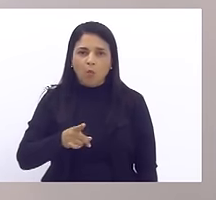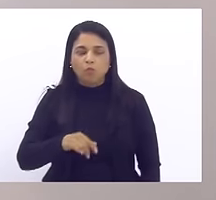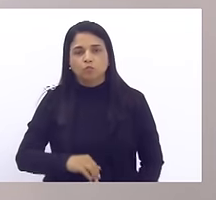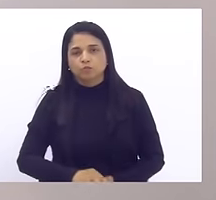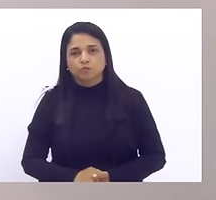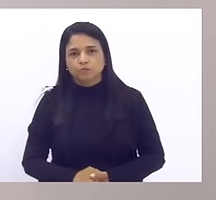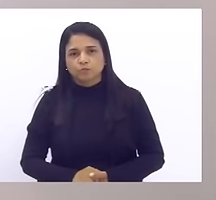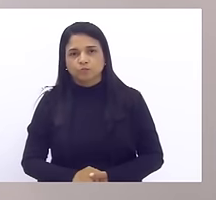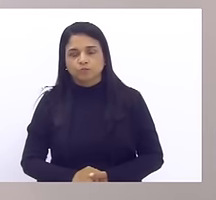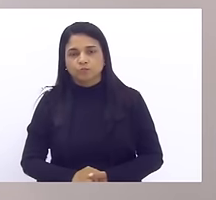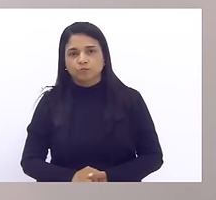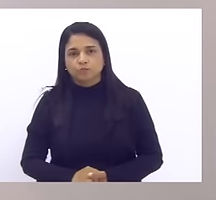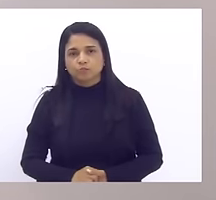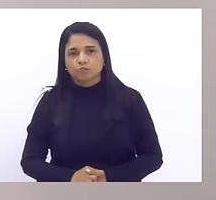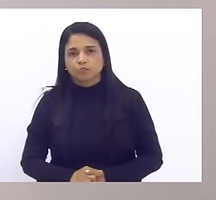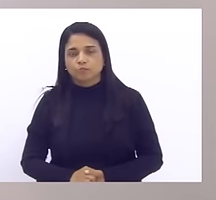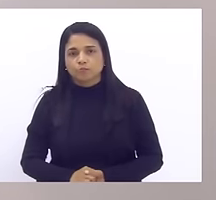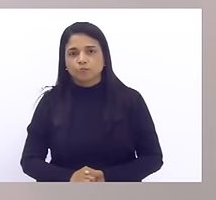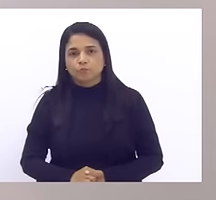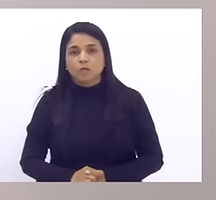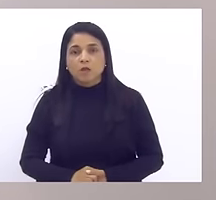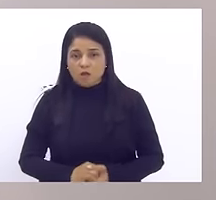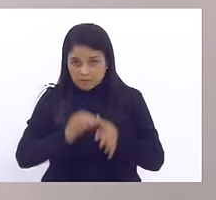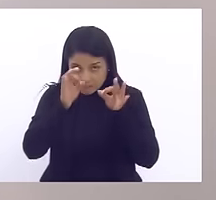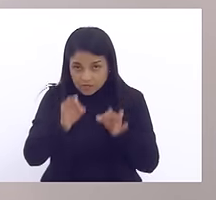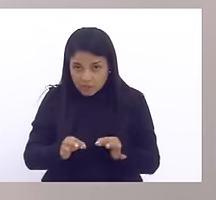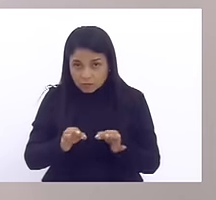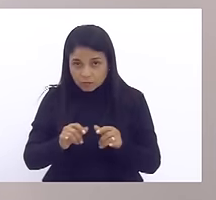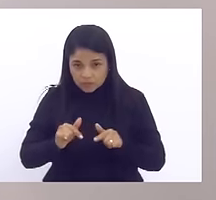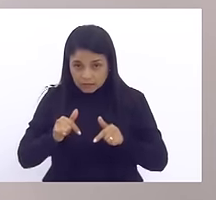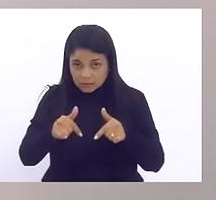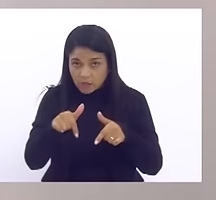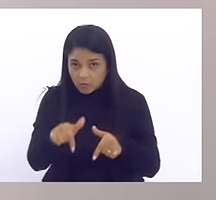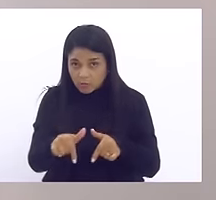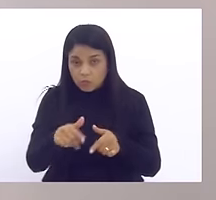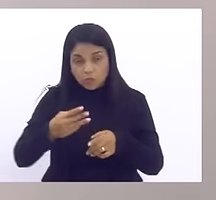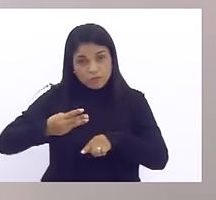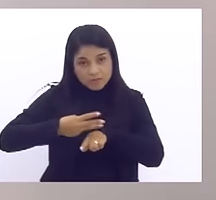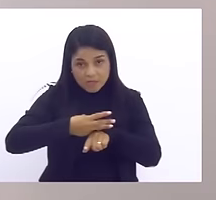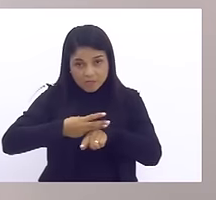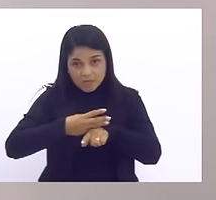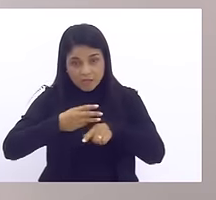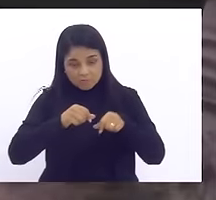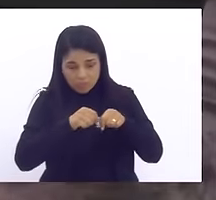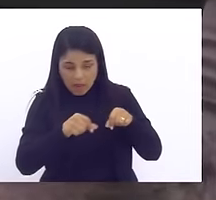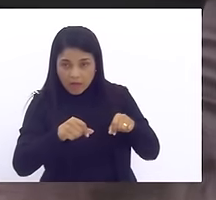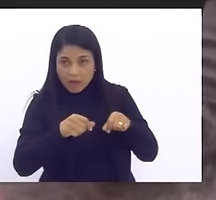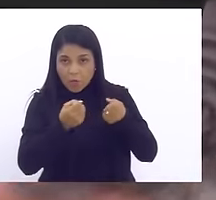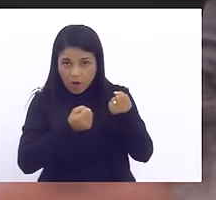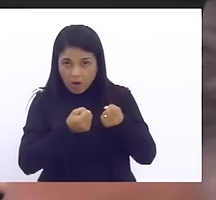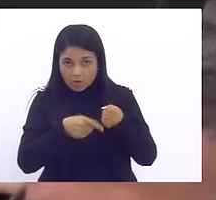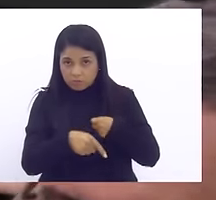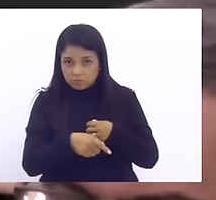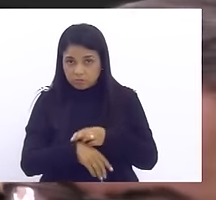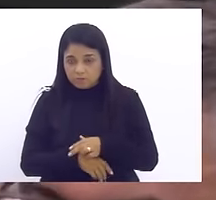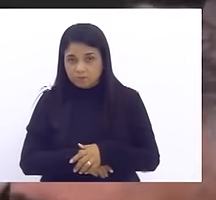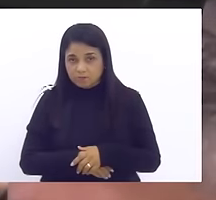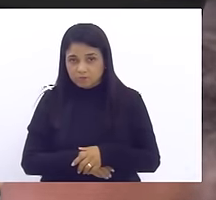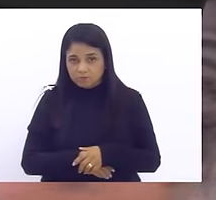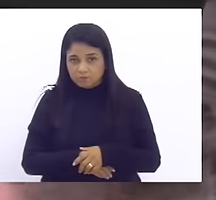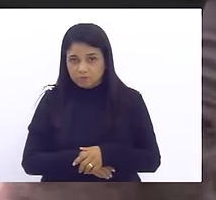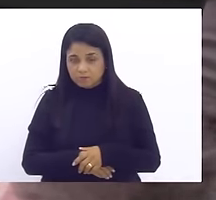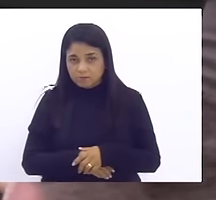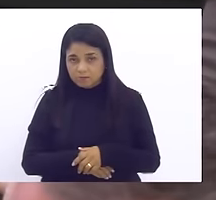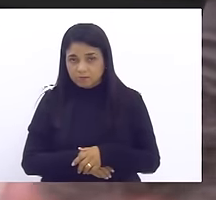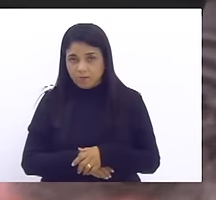considera correta essa esse procedimento de um terceirizado lacrar o carro dos outros eu posso dizer que esse procedimento